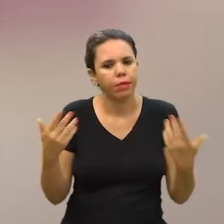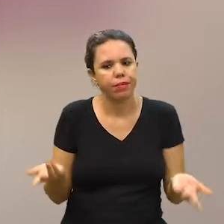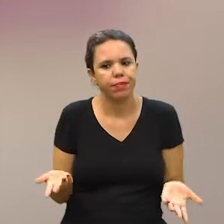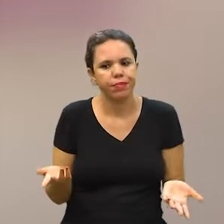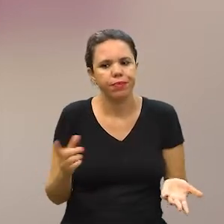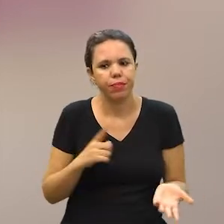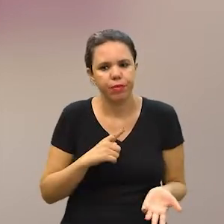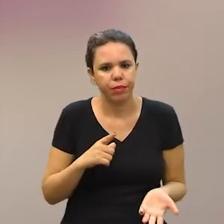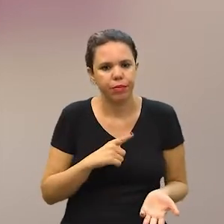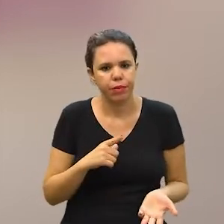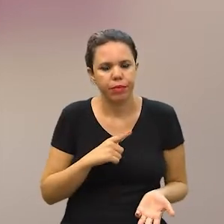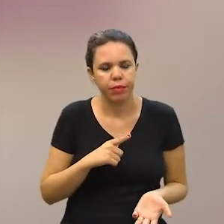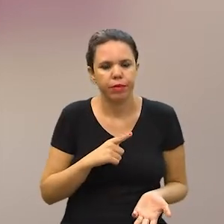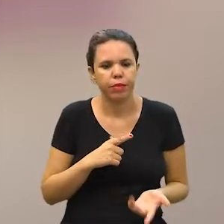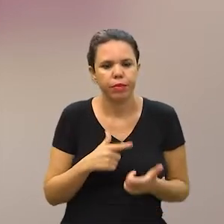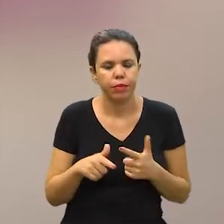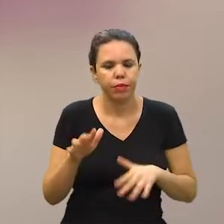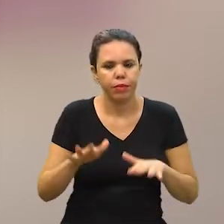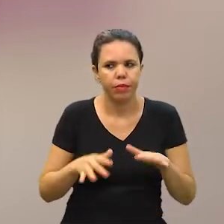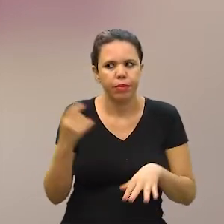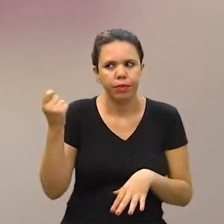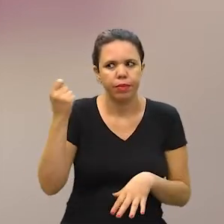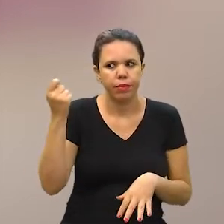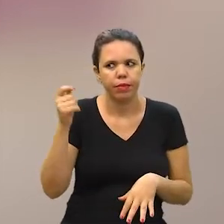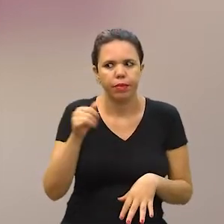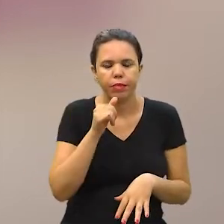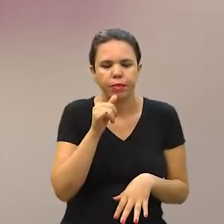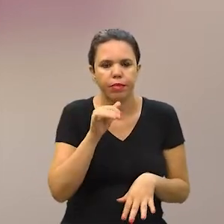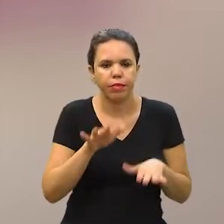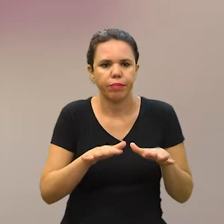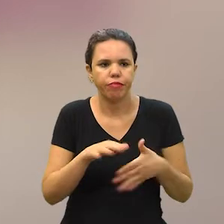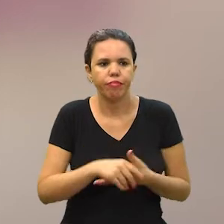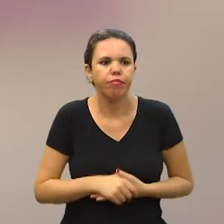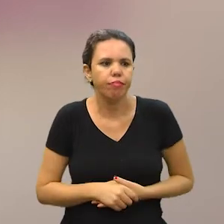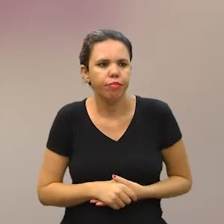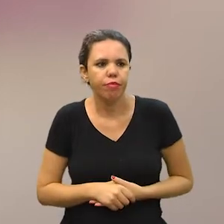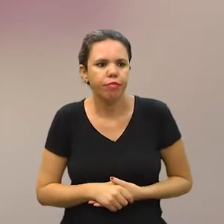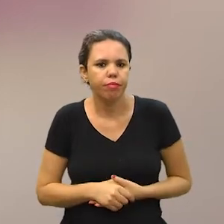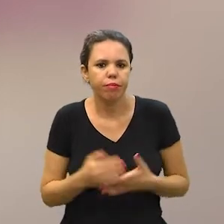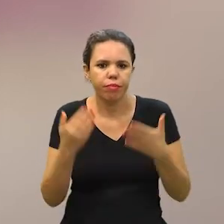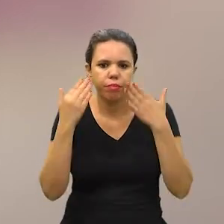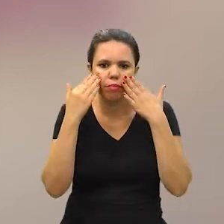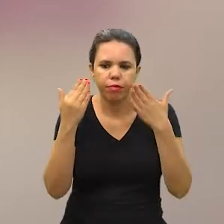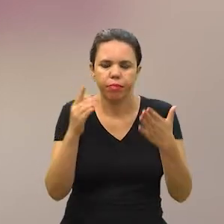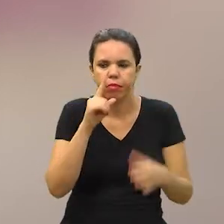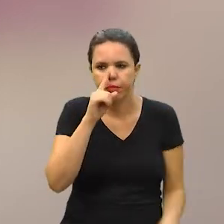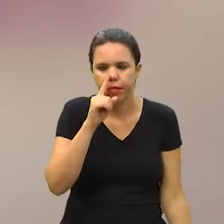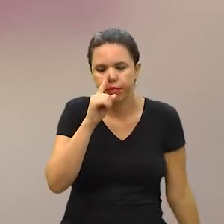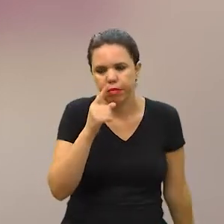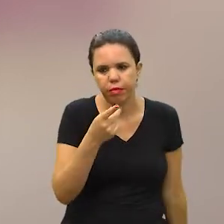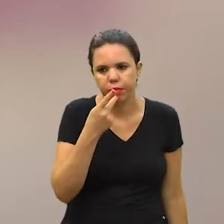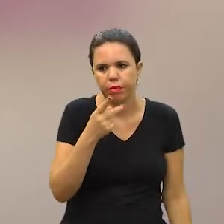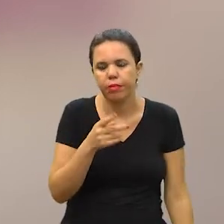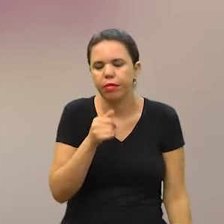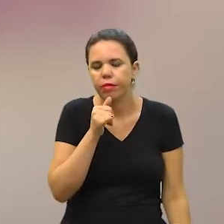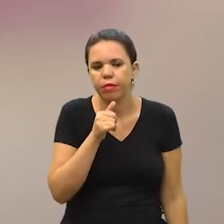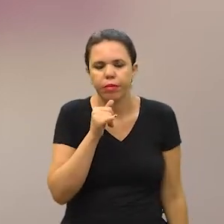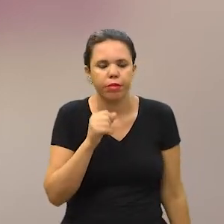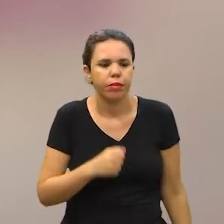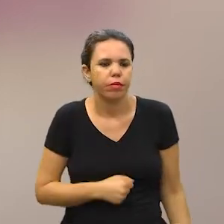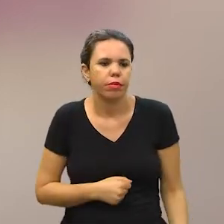adultos têm alguns pontos de gravidade, que nós dizemos, né? Então, uma exposição maior ao risco, que nós